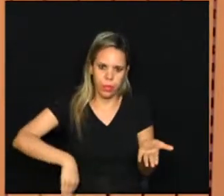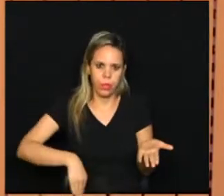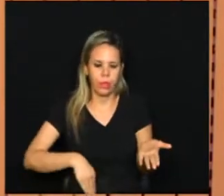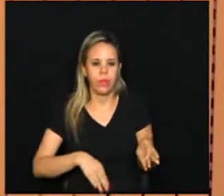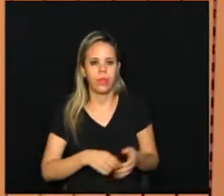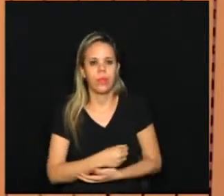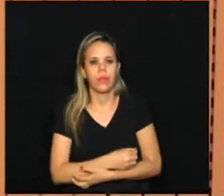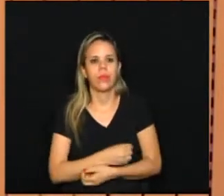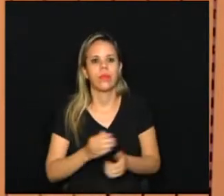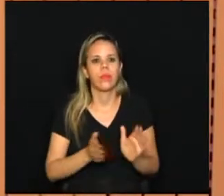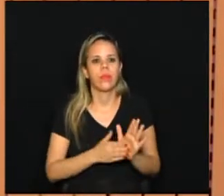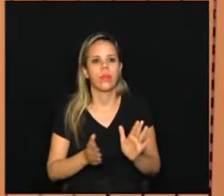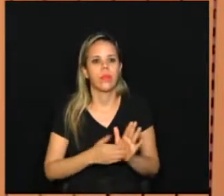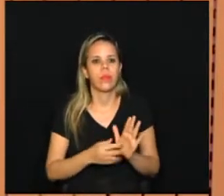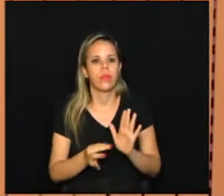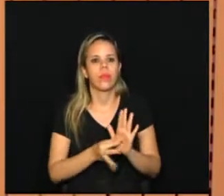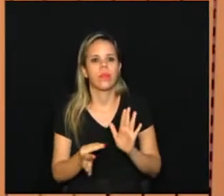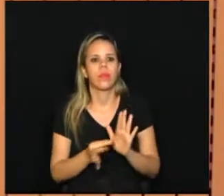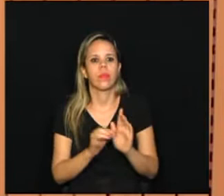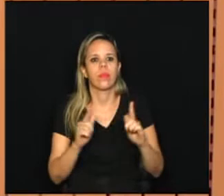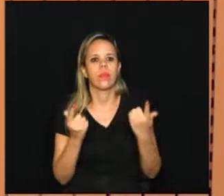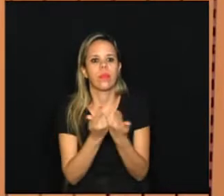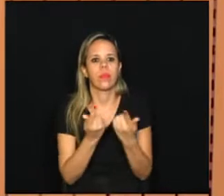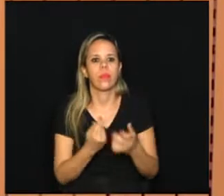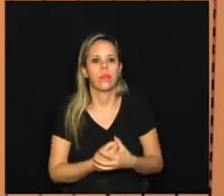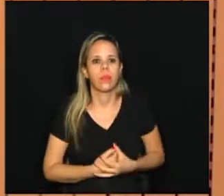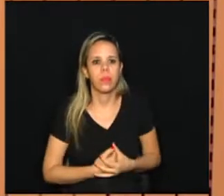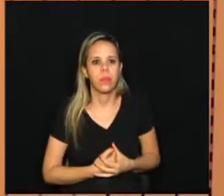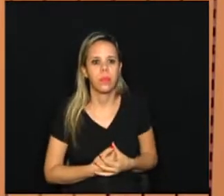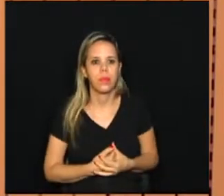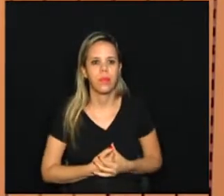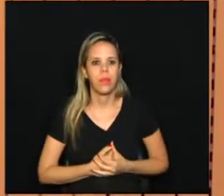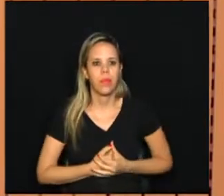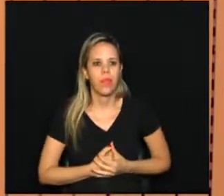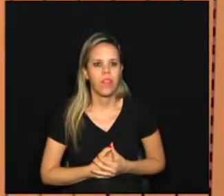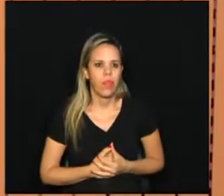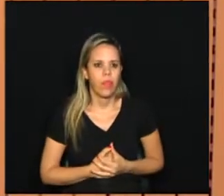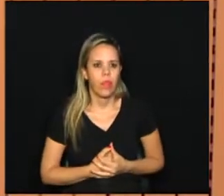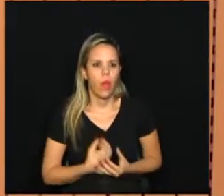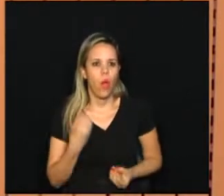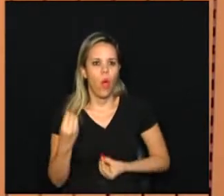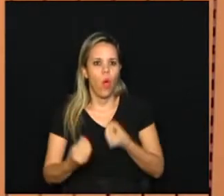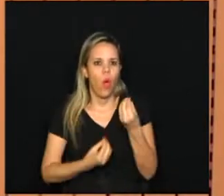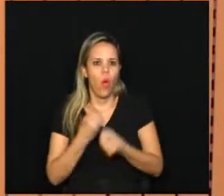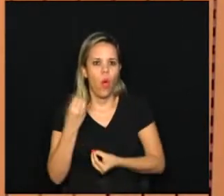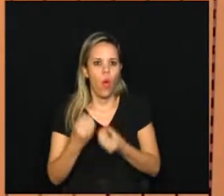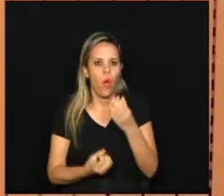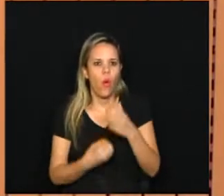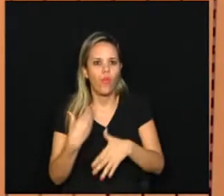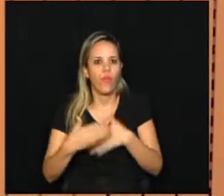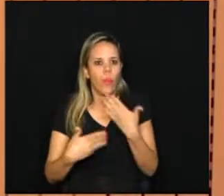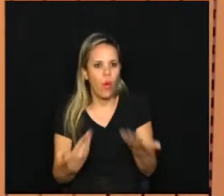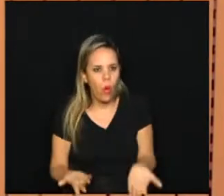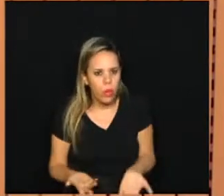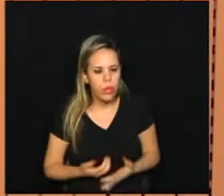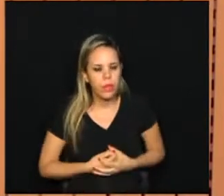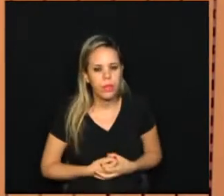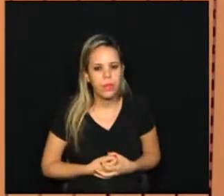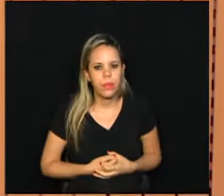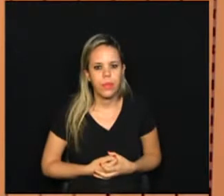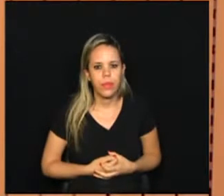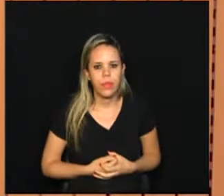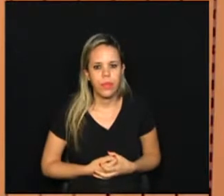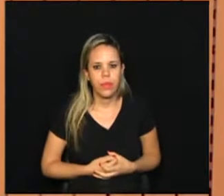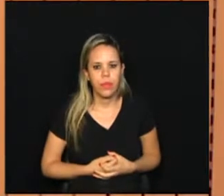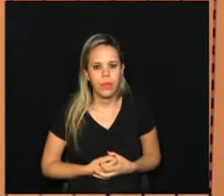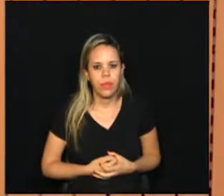sua proposta, sua sugestão no grupo de WhatsApp, né? E a forma que tudo isso foi conduzido,